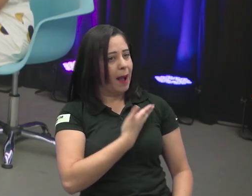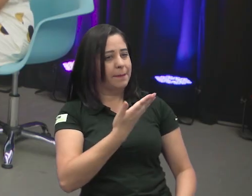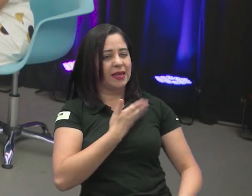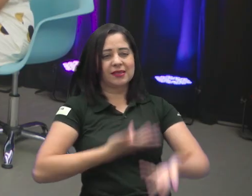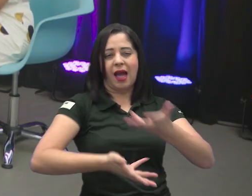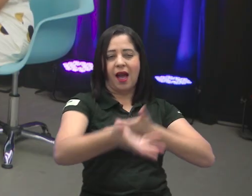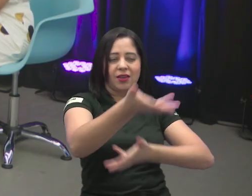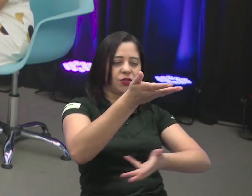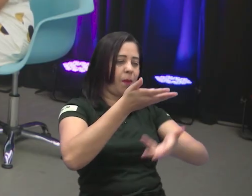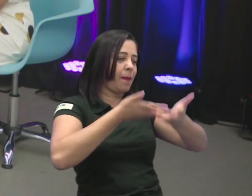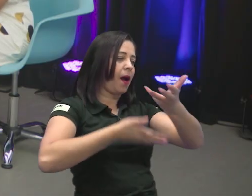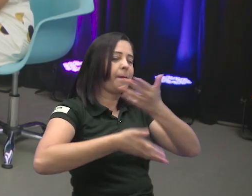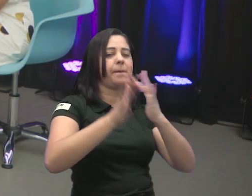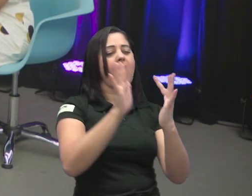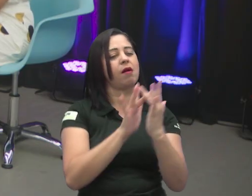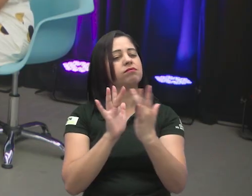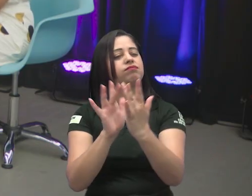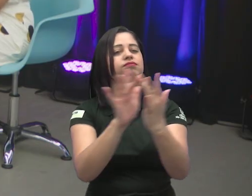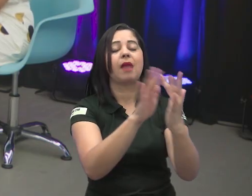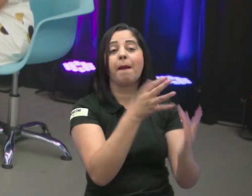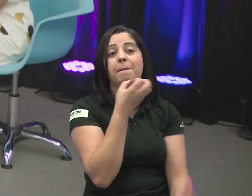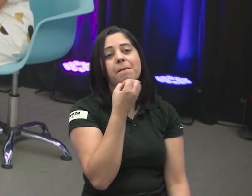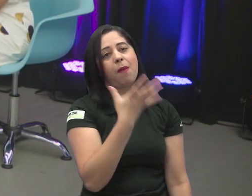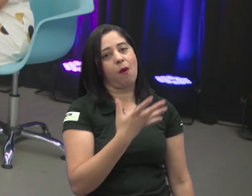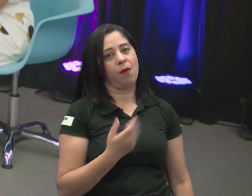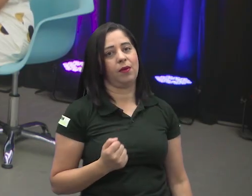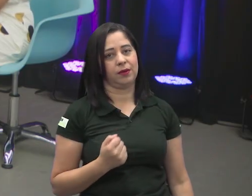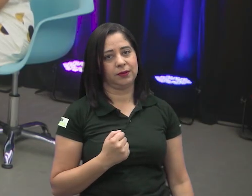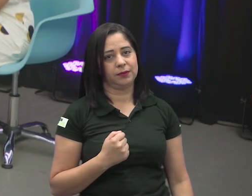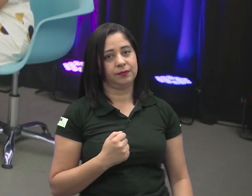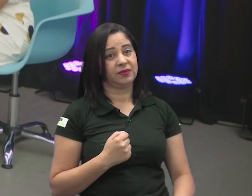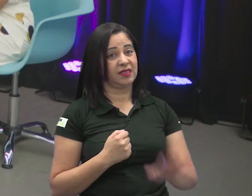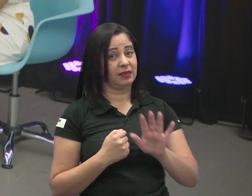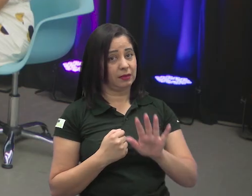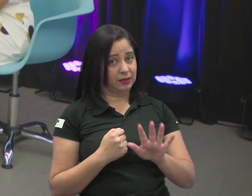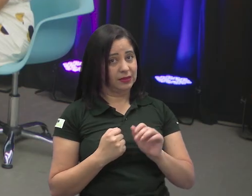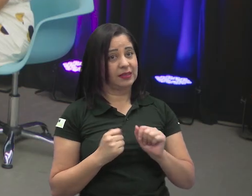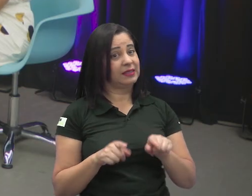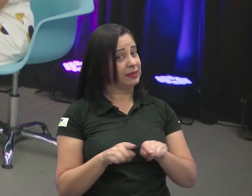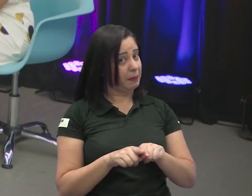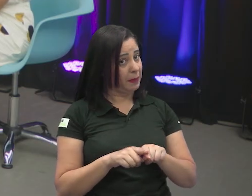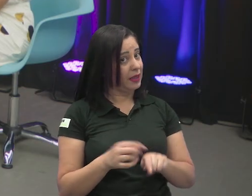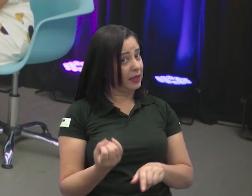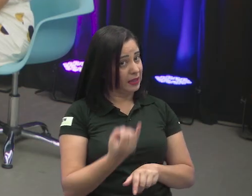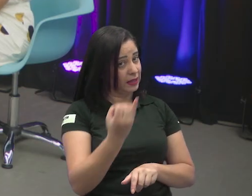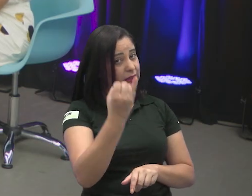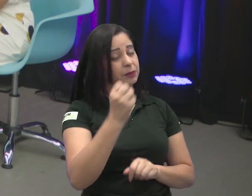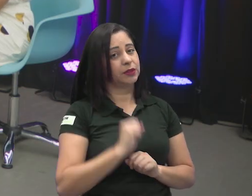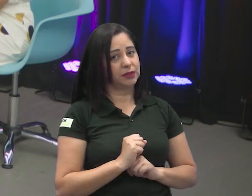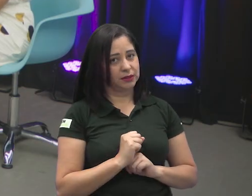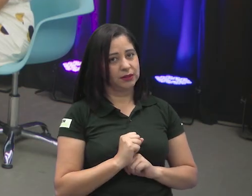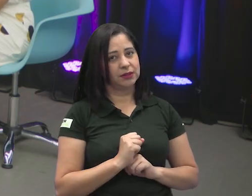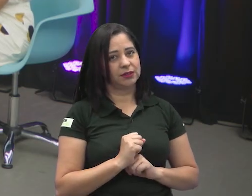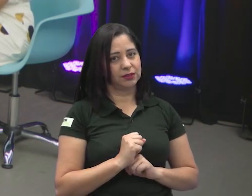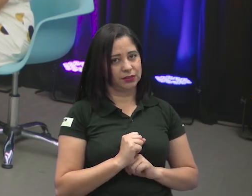muito boa, né? Que a gente tem que preservar sempre, né? Mas contato social também reduzia, dentro